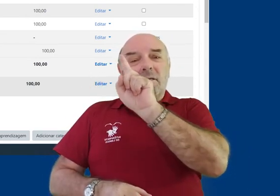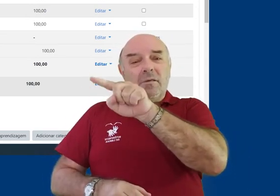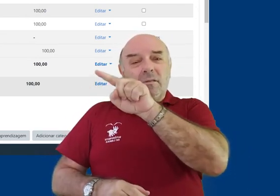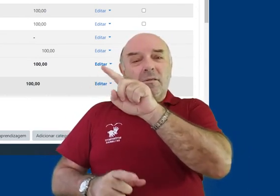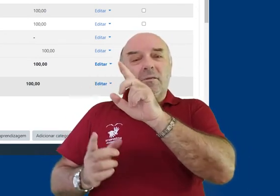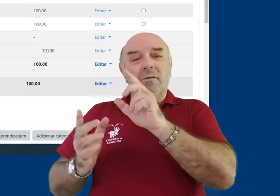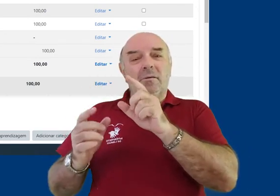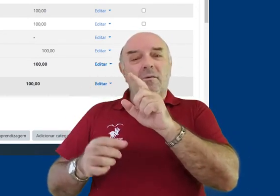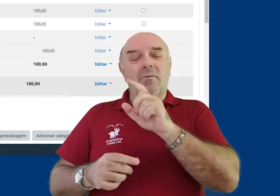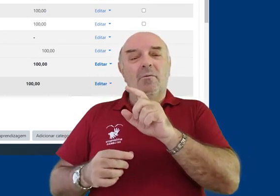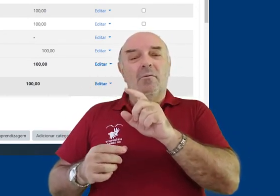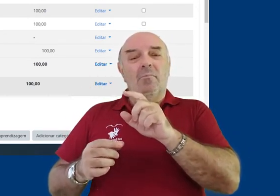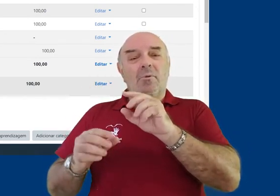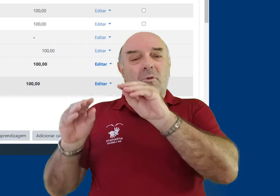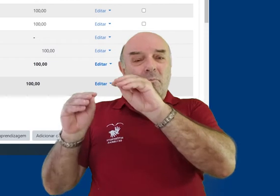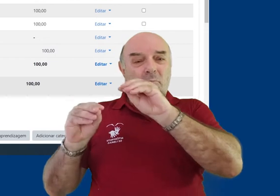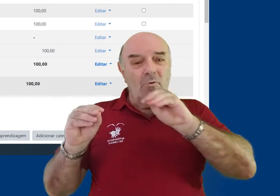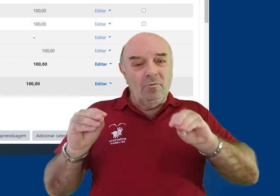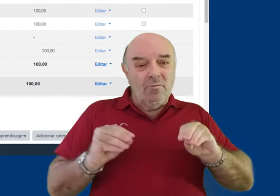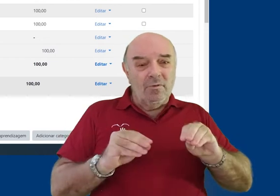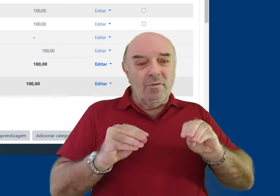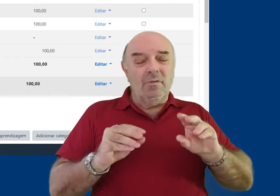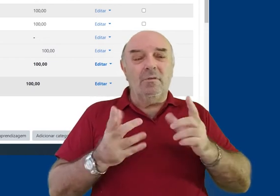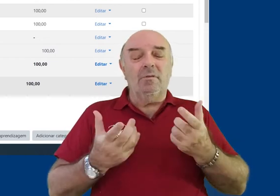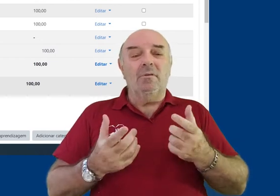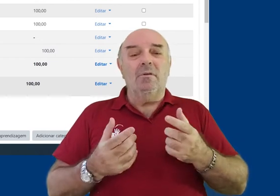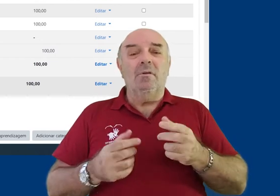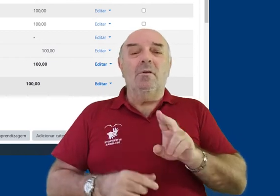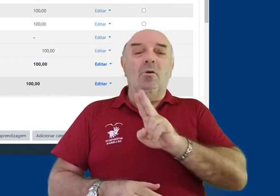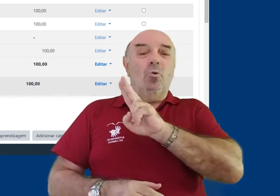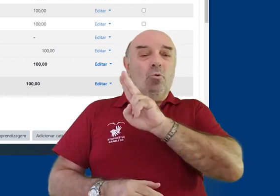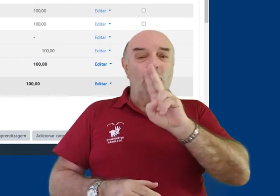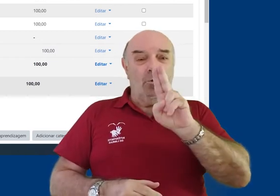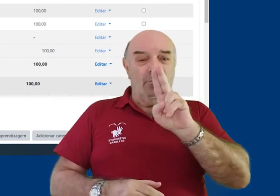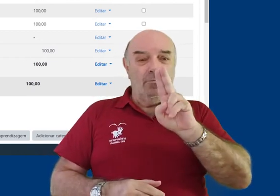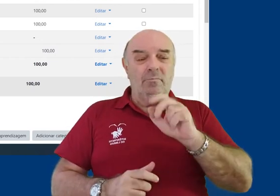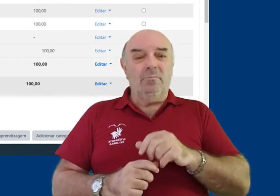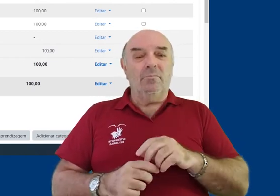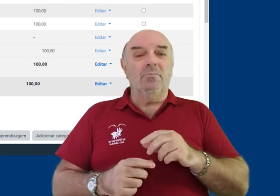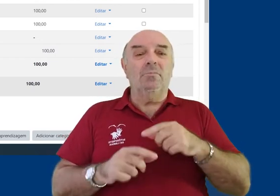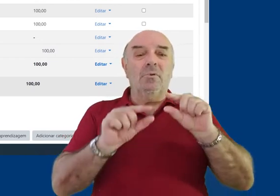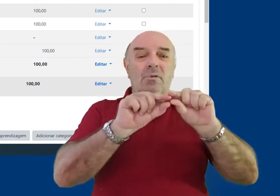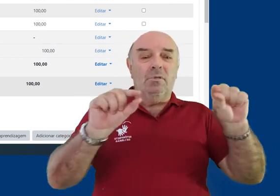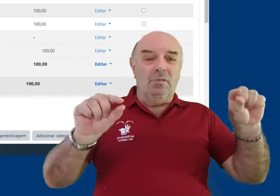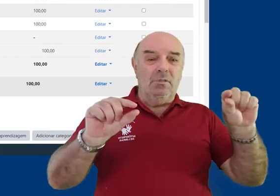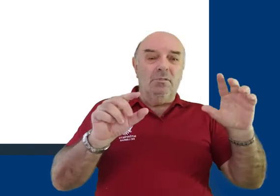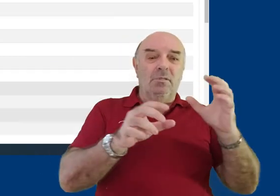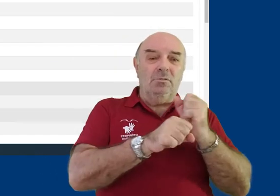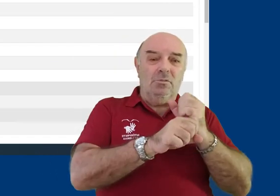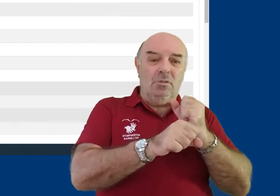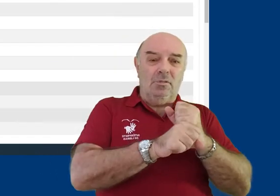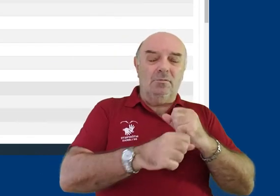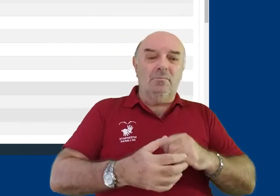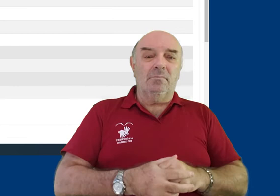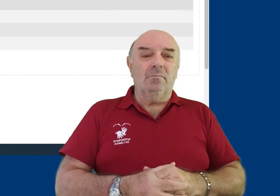Clicamos sobre o botão Mover, que está na frente do nome do item de nota.